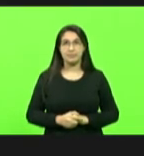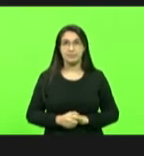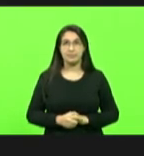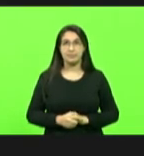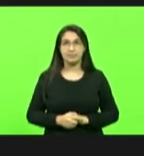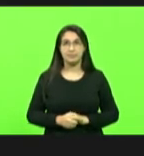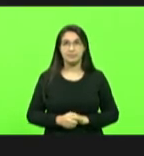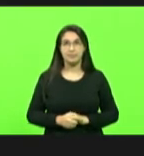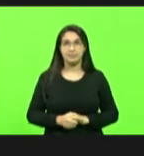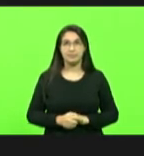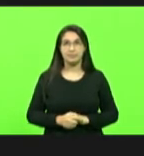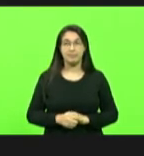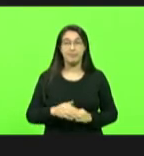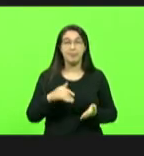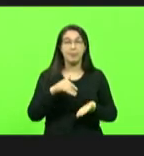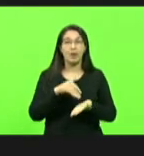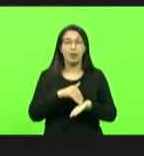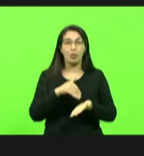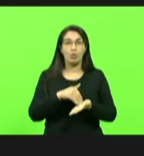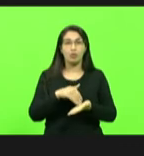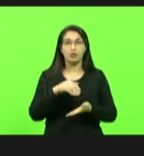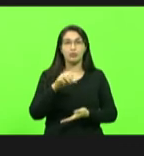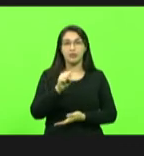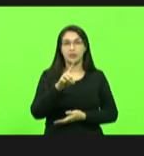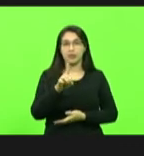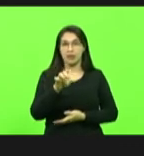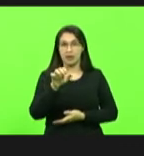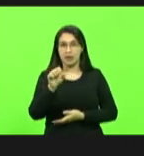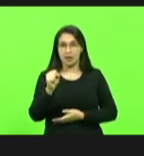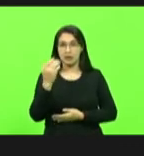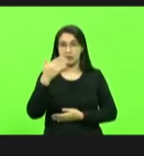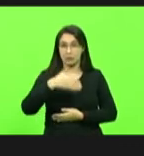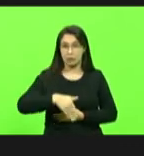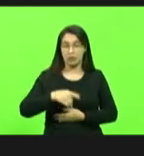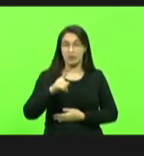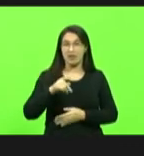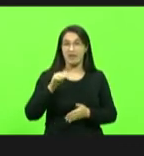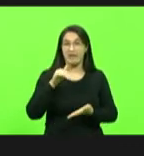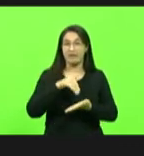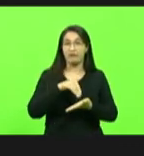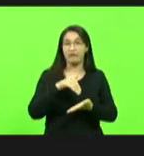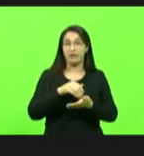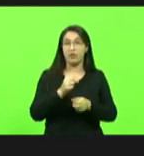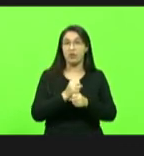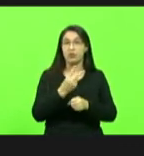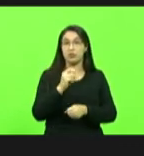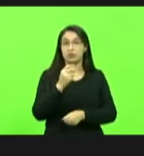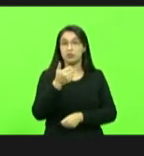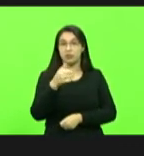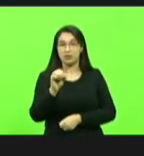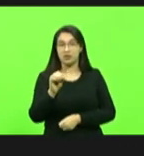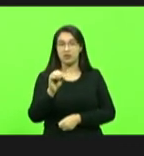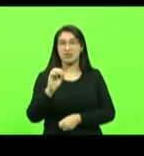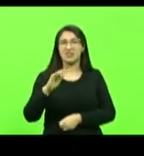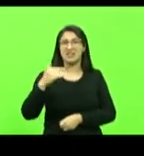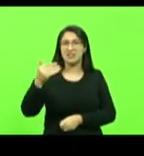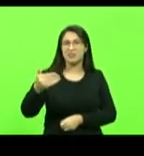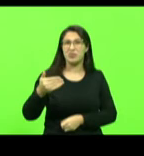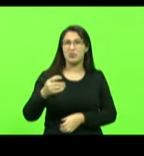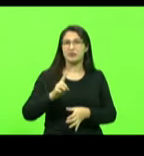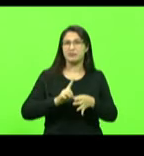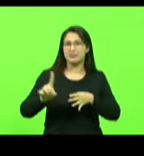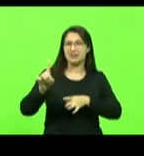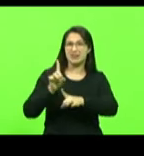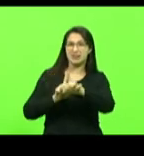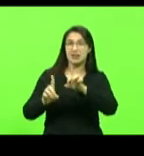O último concurso da SDS foi finalizado em 2010, e depois disso foram muitas saídas sem reposição, e